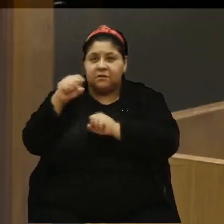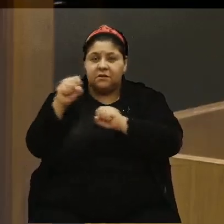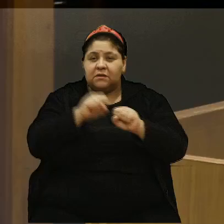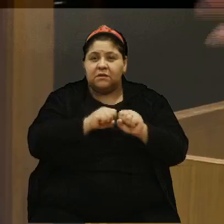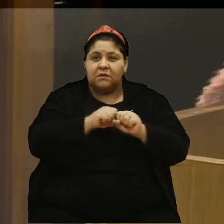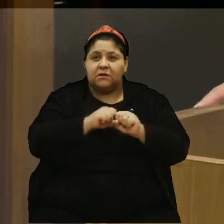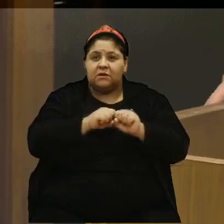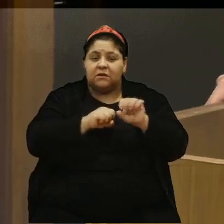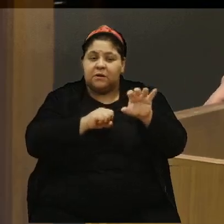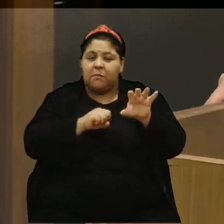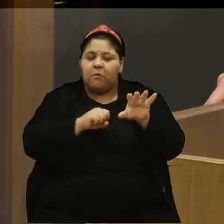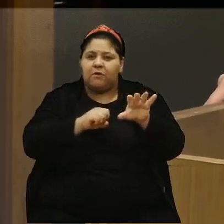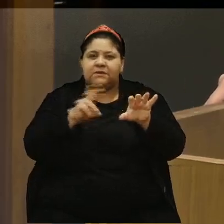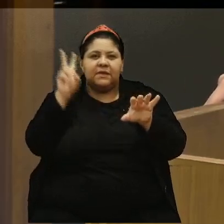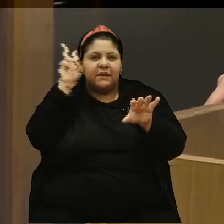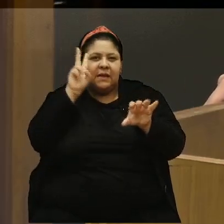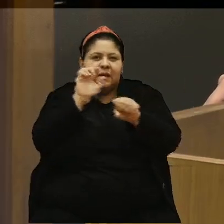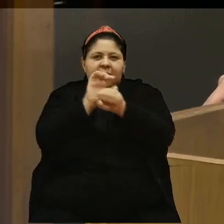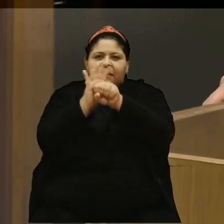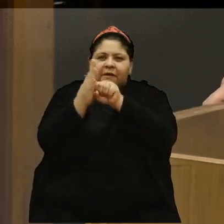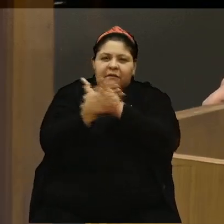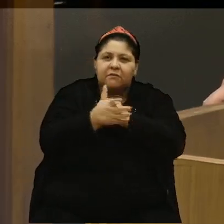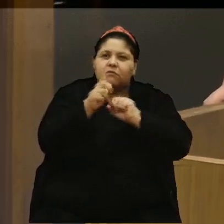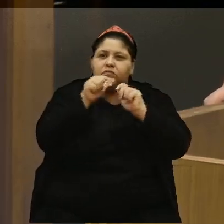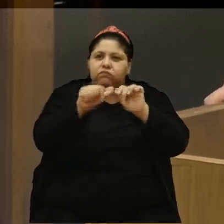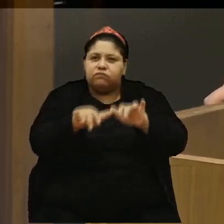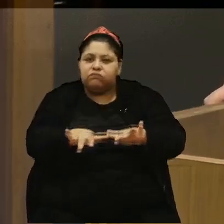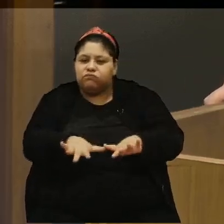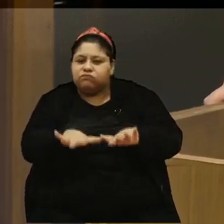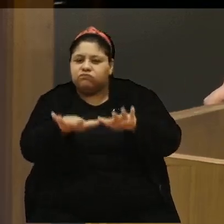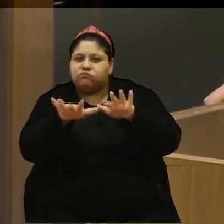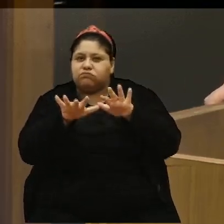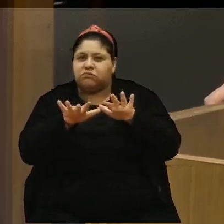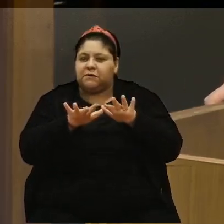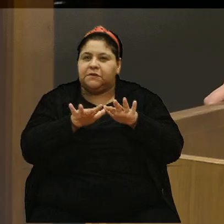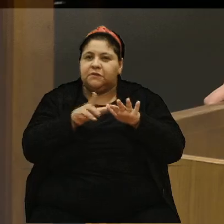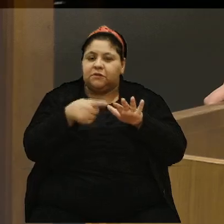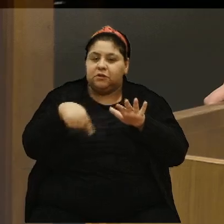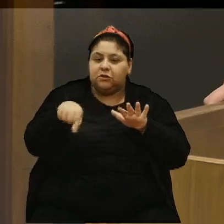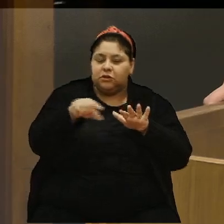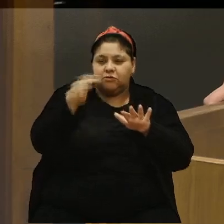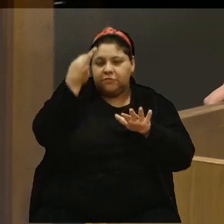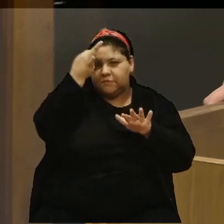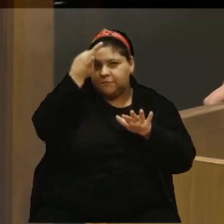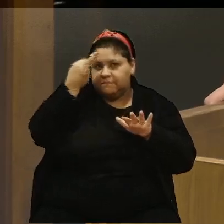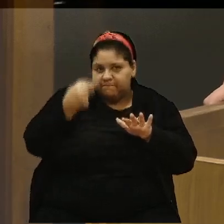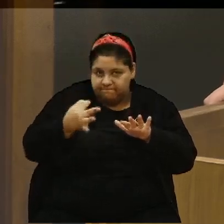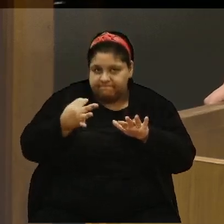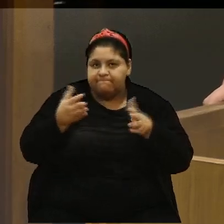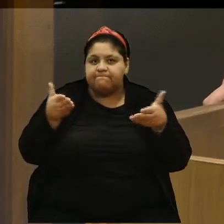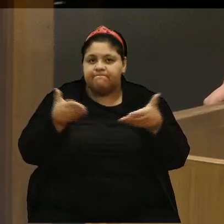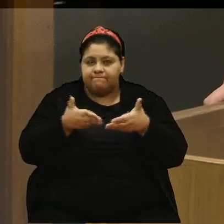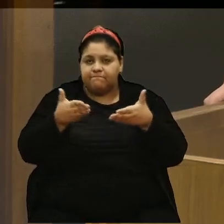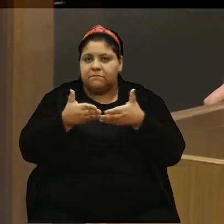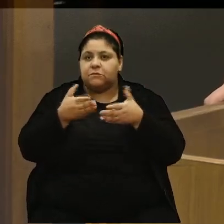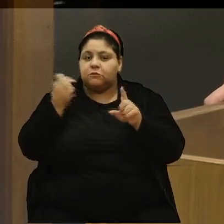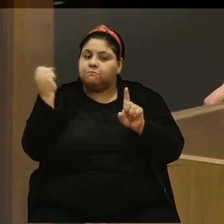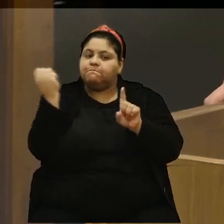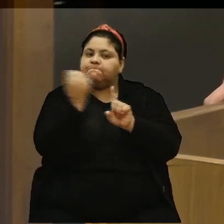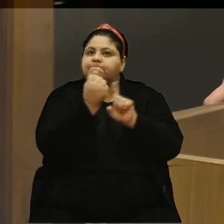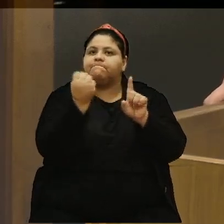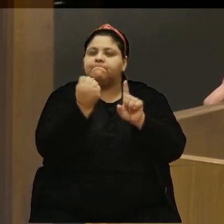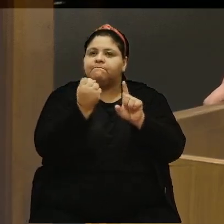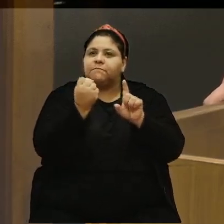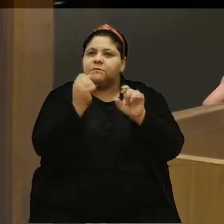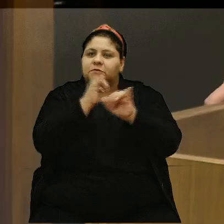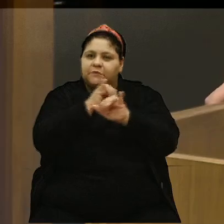pegar a questão da pandemia, a questão das enchentes, que são questões que, no nosso entendimento, estarão impactando nos dados de